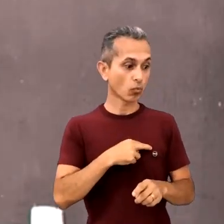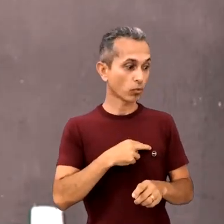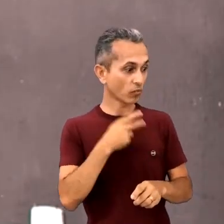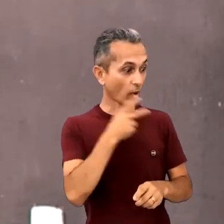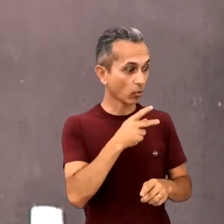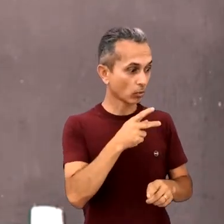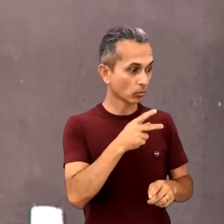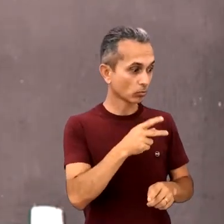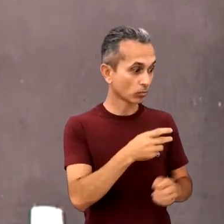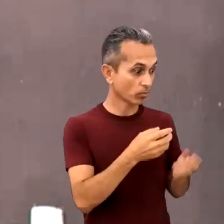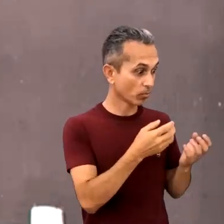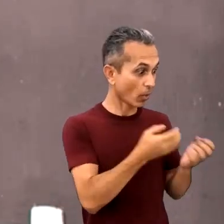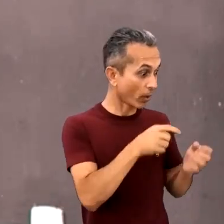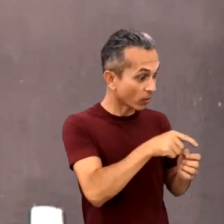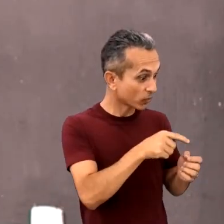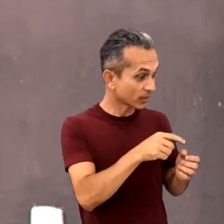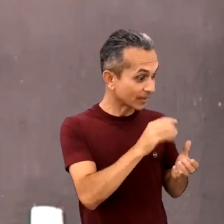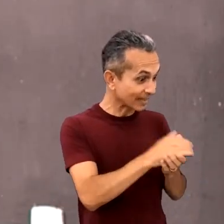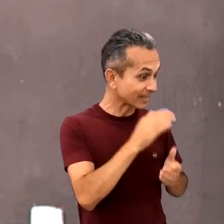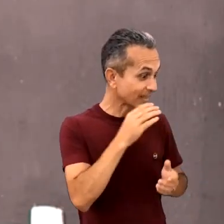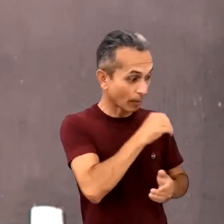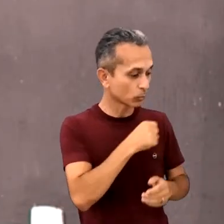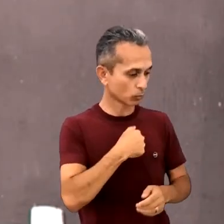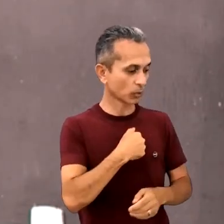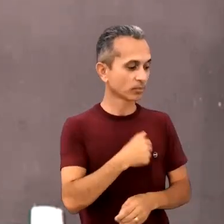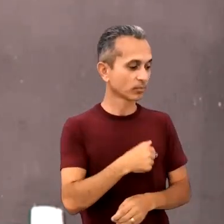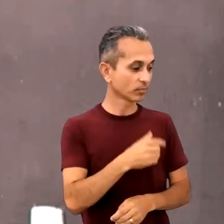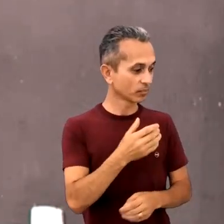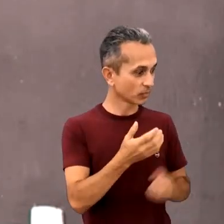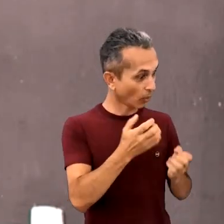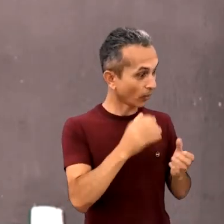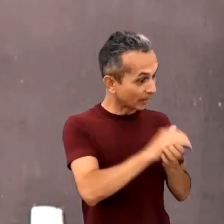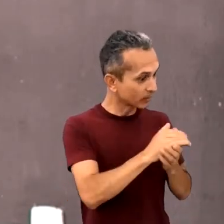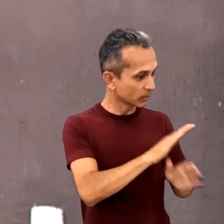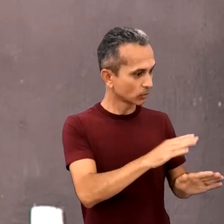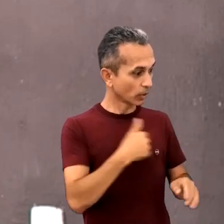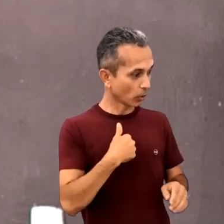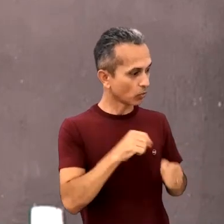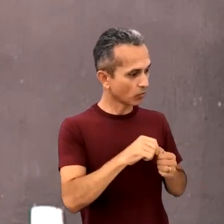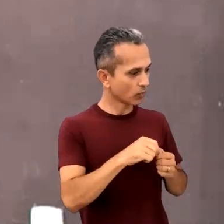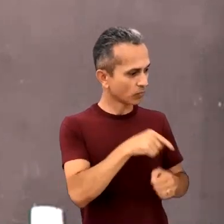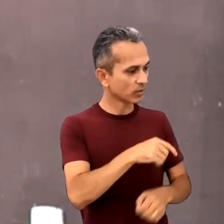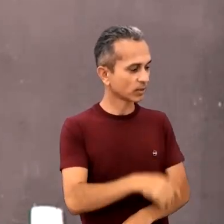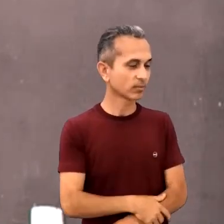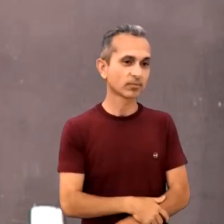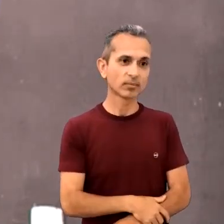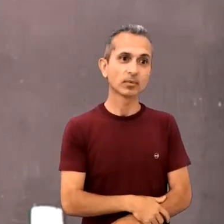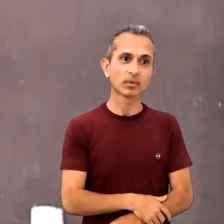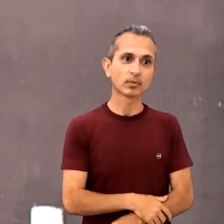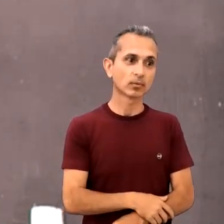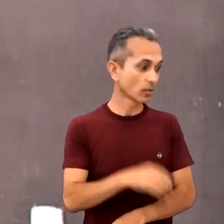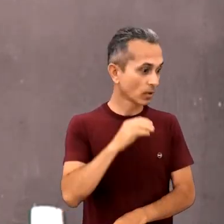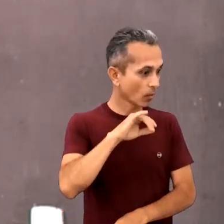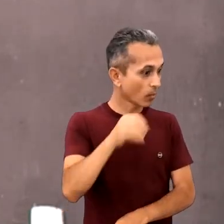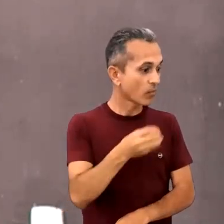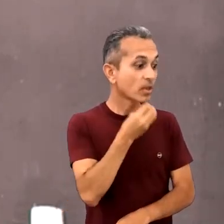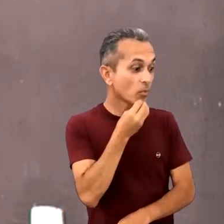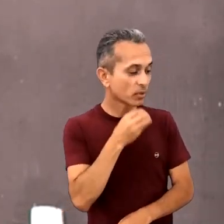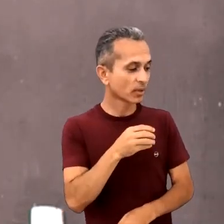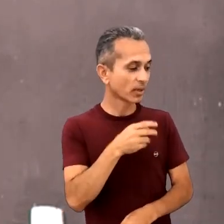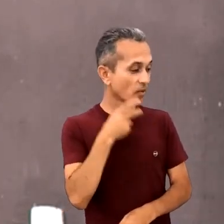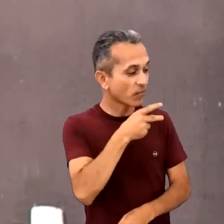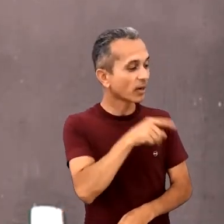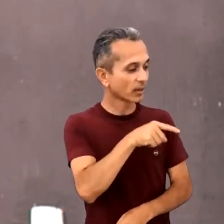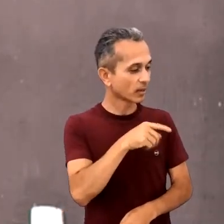com sua mão boba para cá, não. Eu quero casamento. É isso que eu vim fazer aqui. Vim aproveitar a oportunidade para dizer isso para